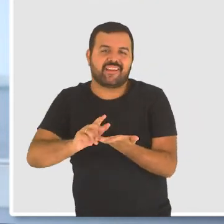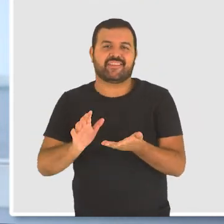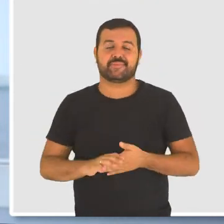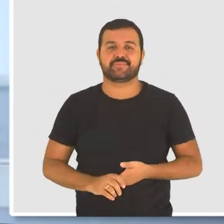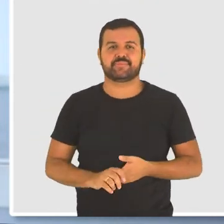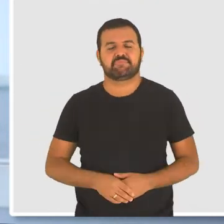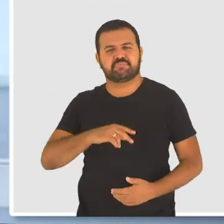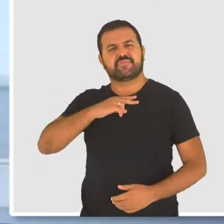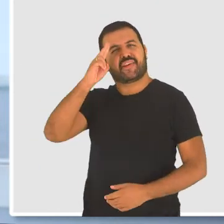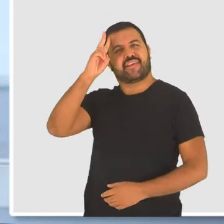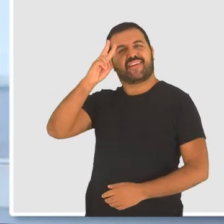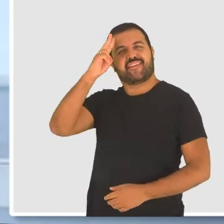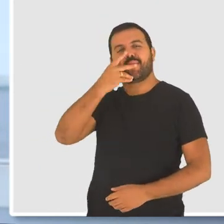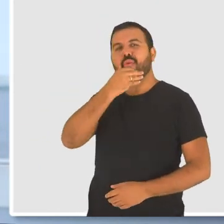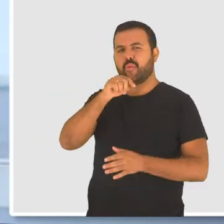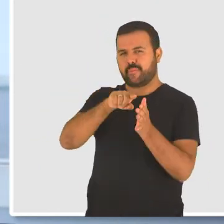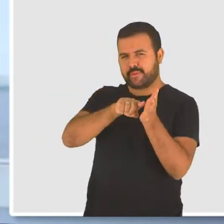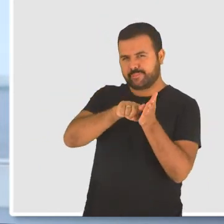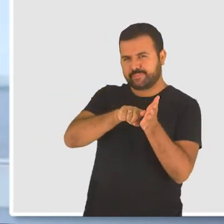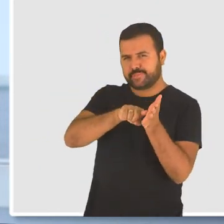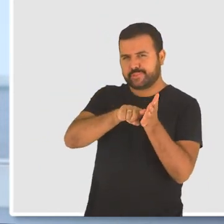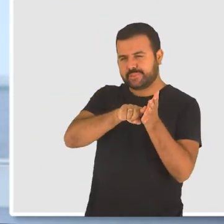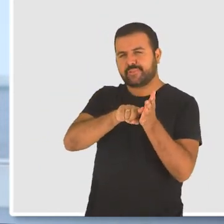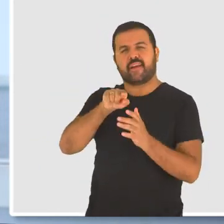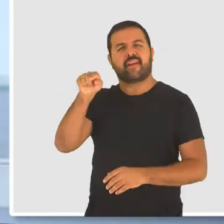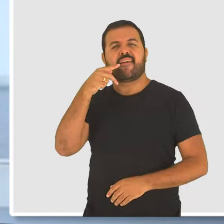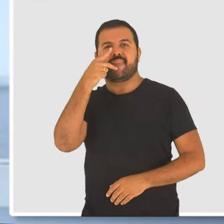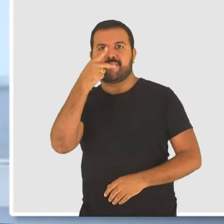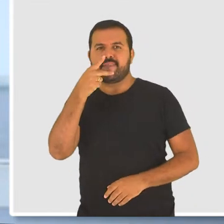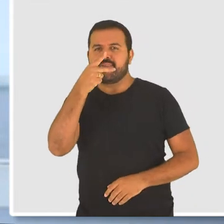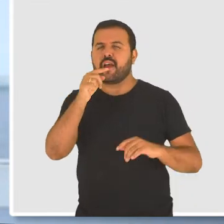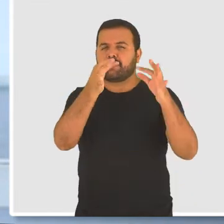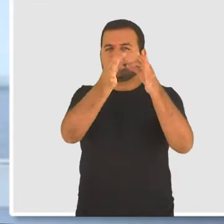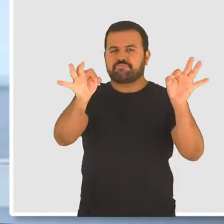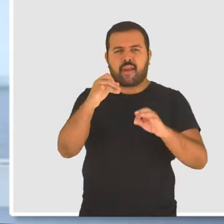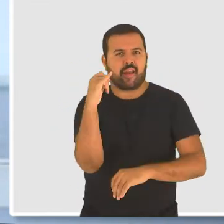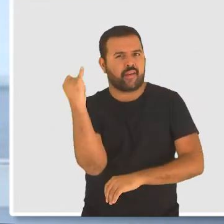disse uma coisa muito importante que me faz